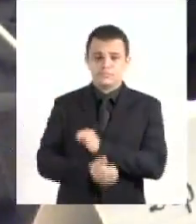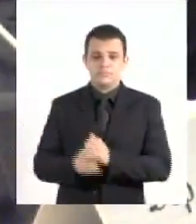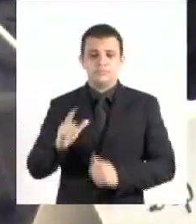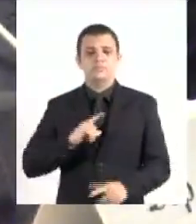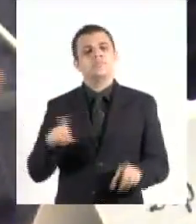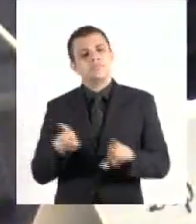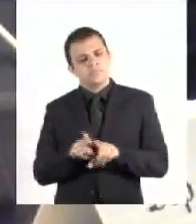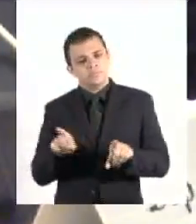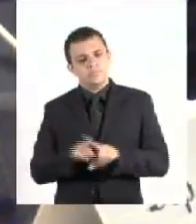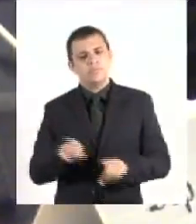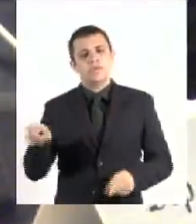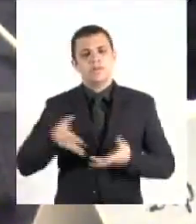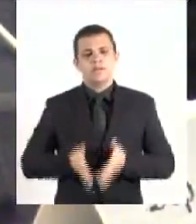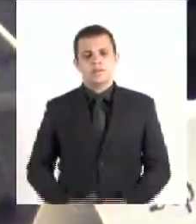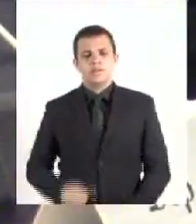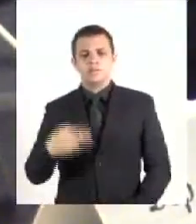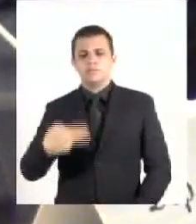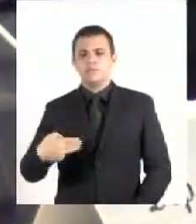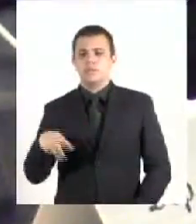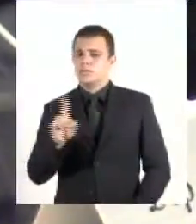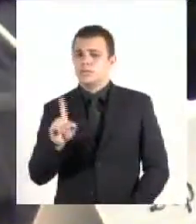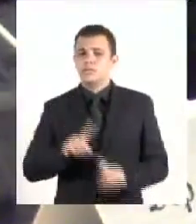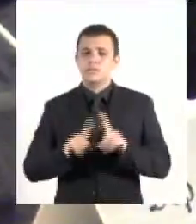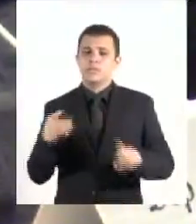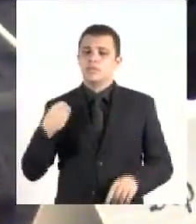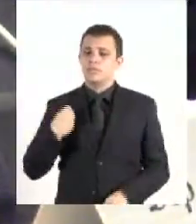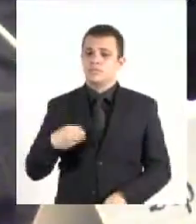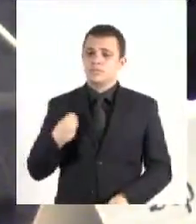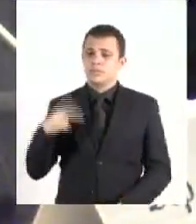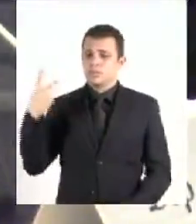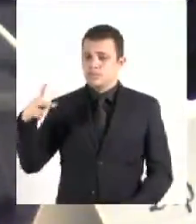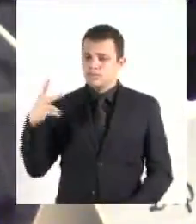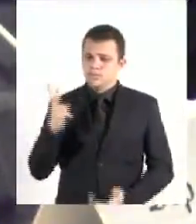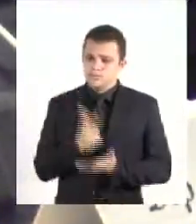Castelão. Mas acho que a homenagem ao Fontenelle, colocando o nome dele no Castelão, é realmente